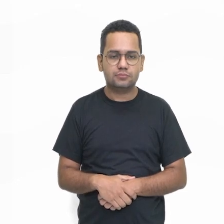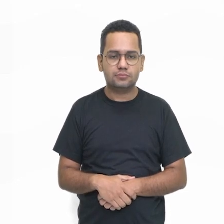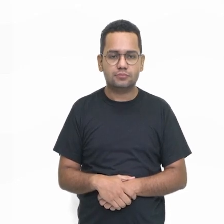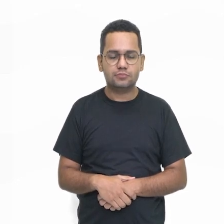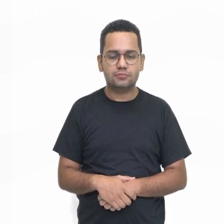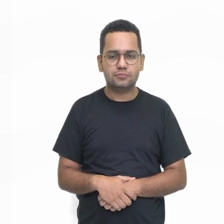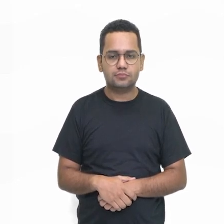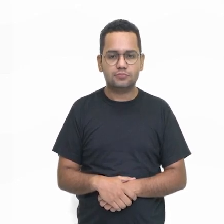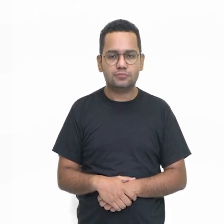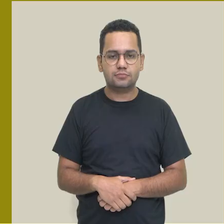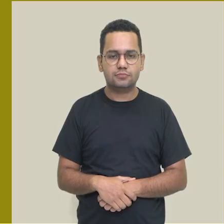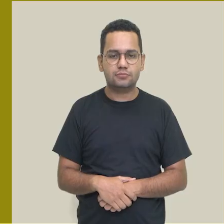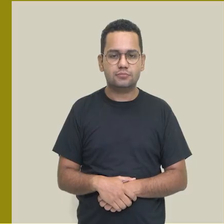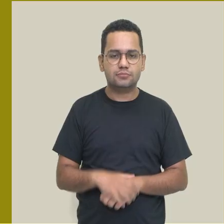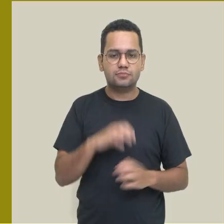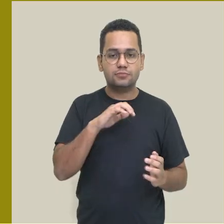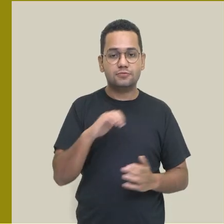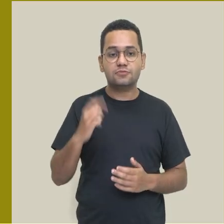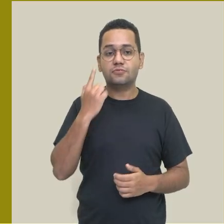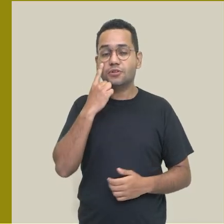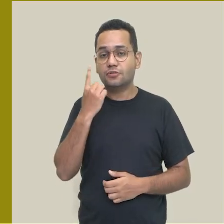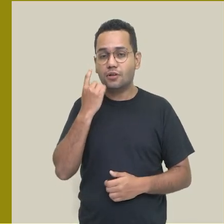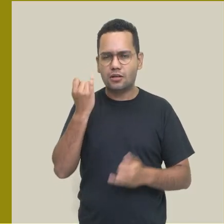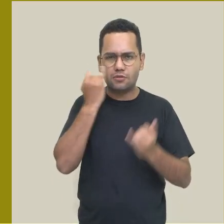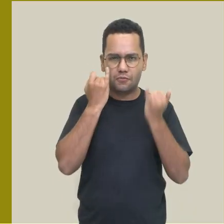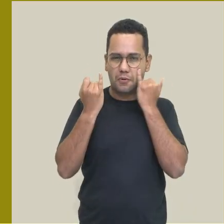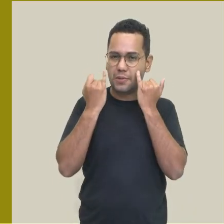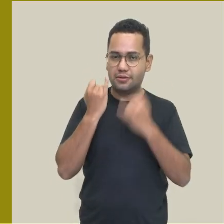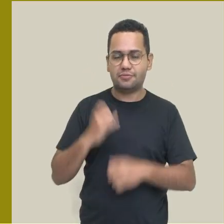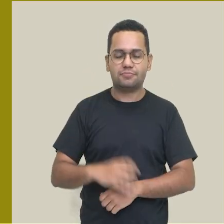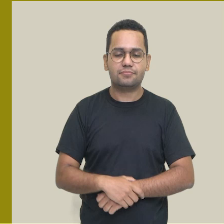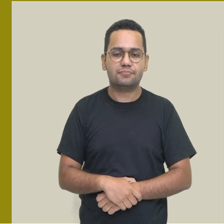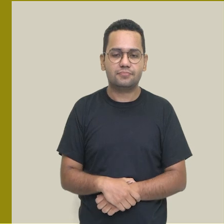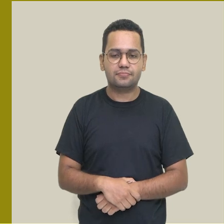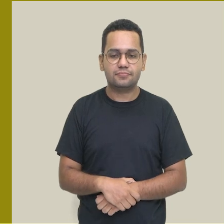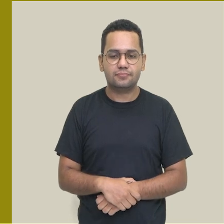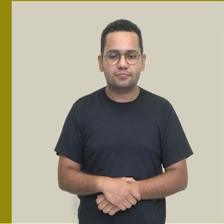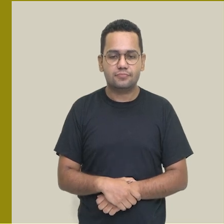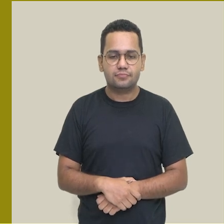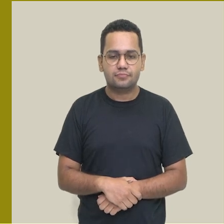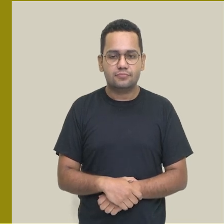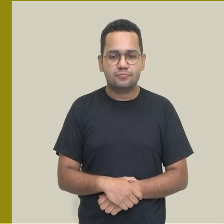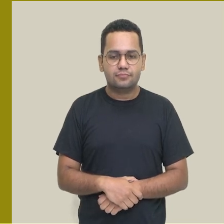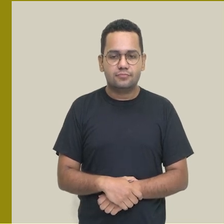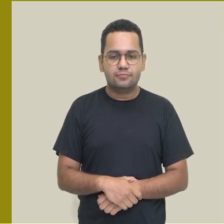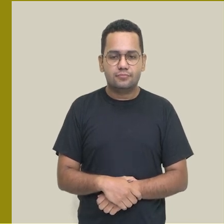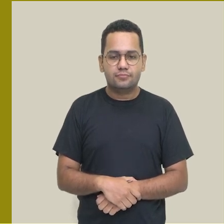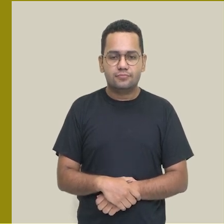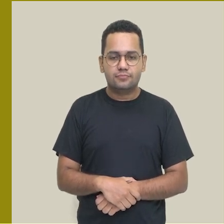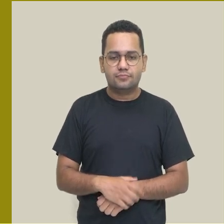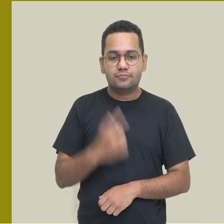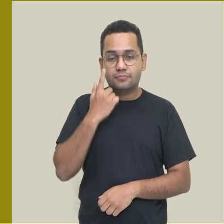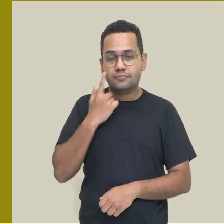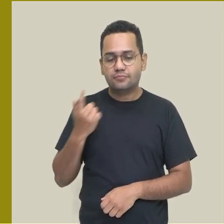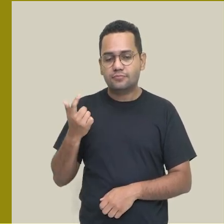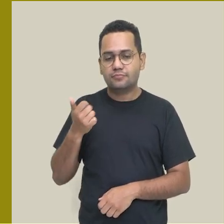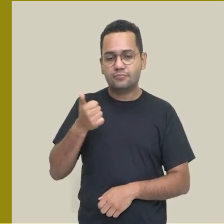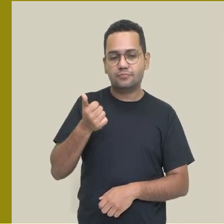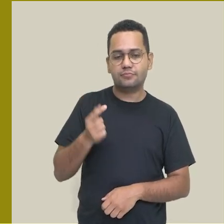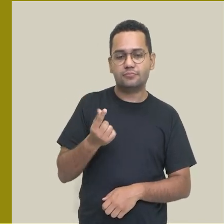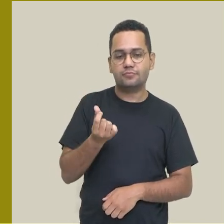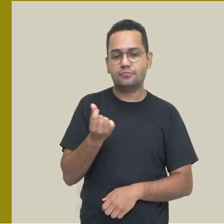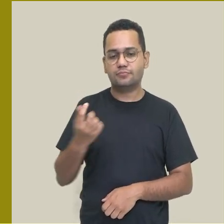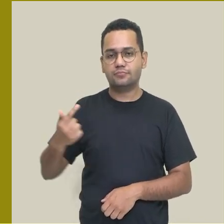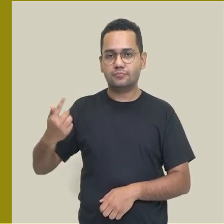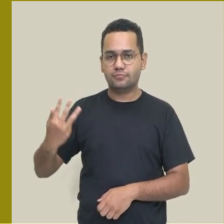redor, e vamos conhecer um pouquinho desses números da fauna e da flora, a começar aí pela flora, com